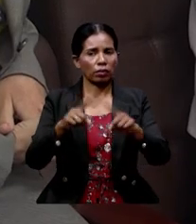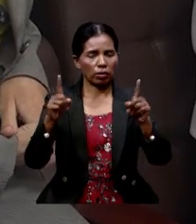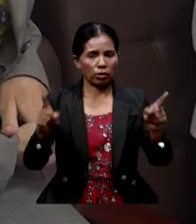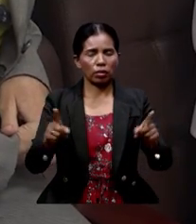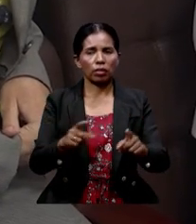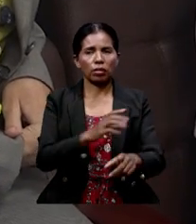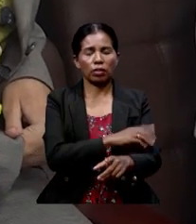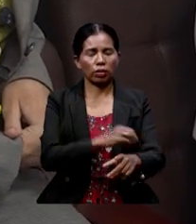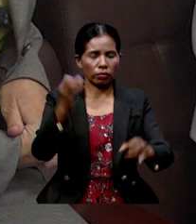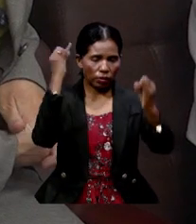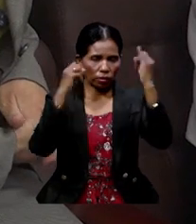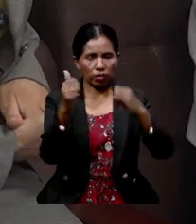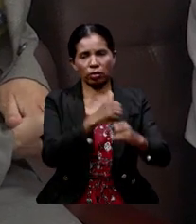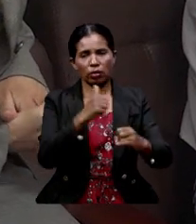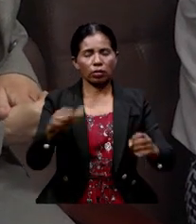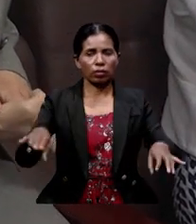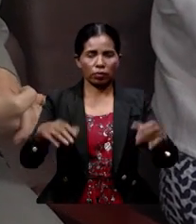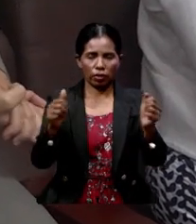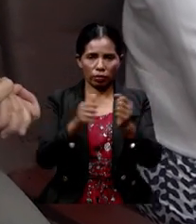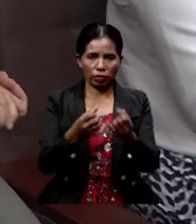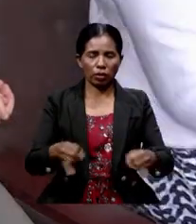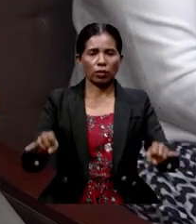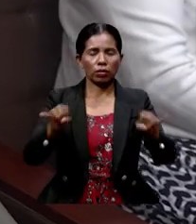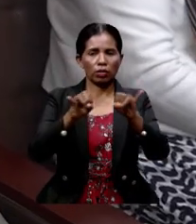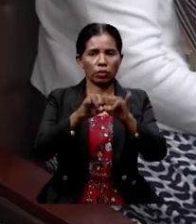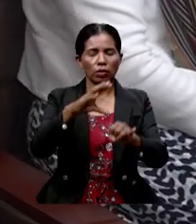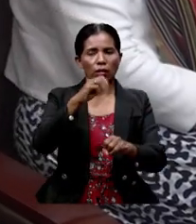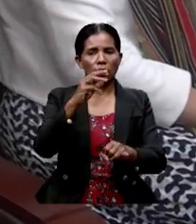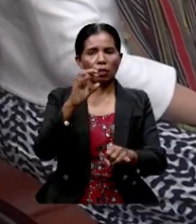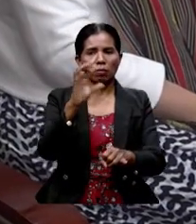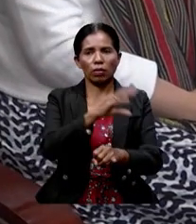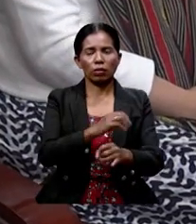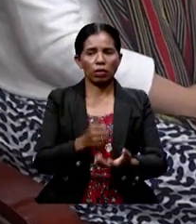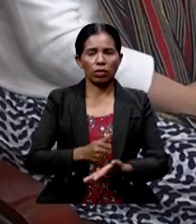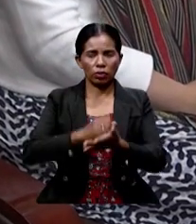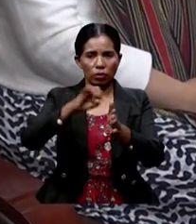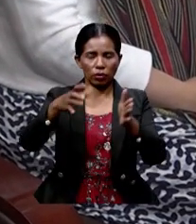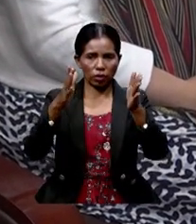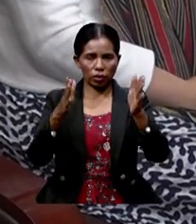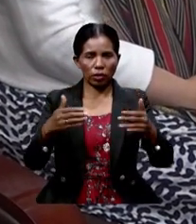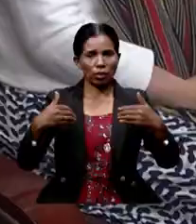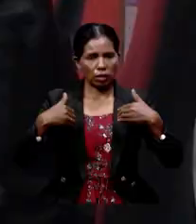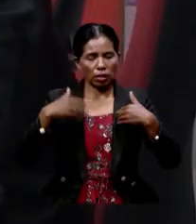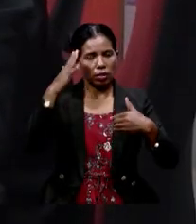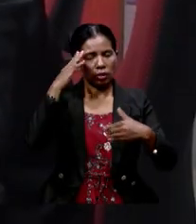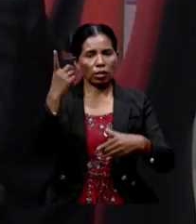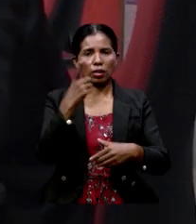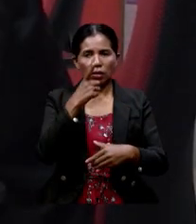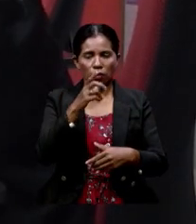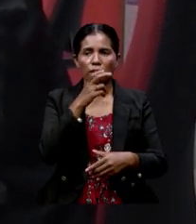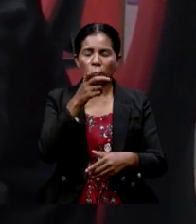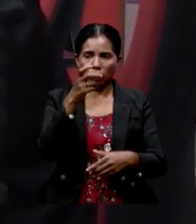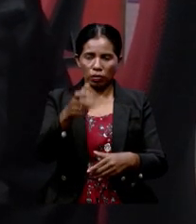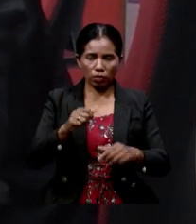formação Cira antes, também se coopera com o Instituto Camões, a te facilita jornalista Cira e o conhecimento da língua português,